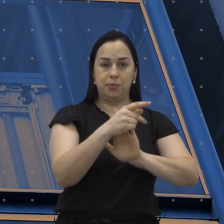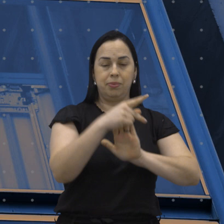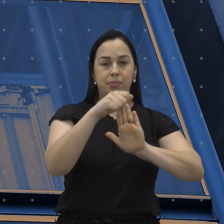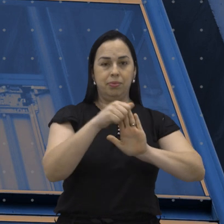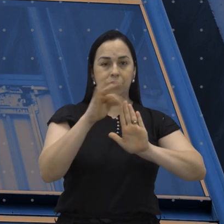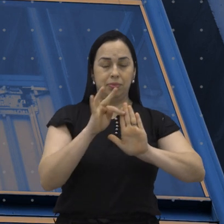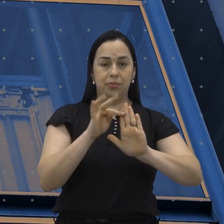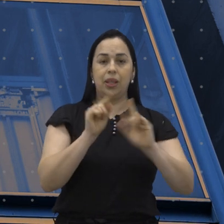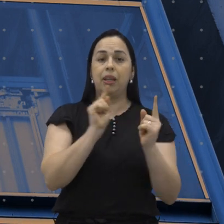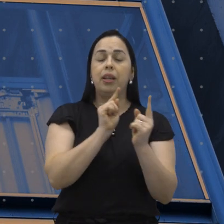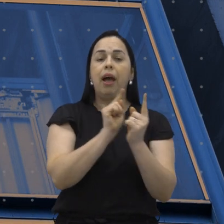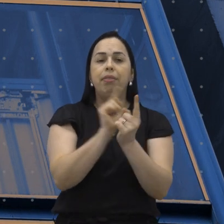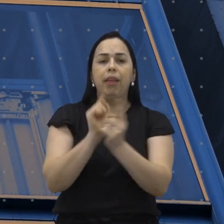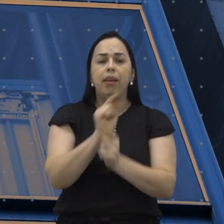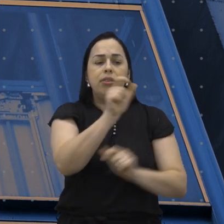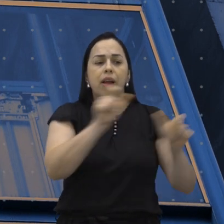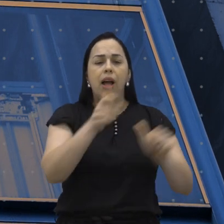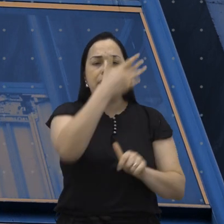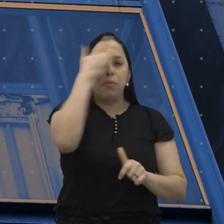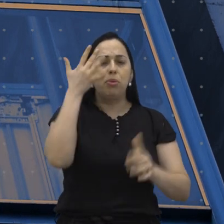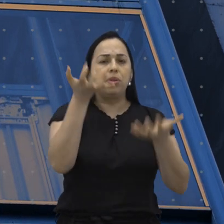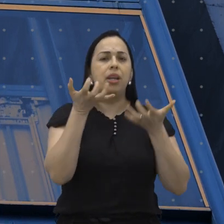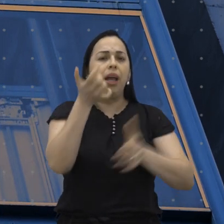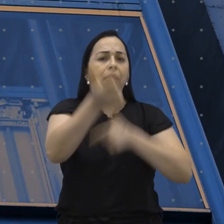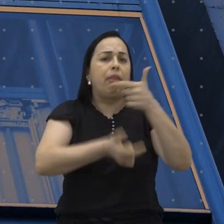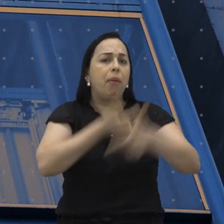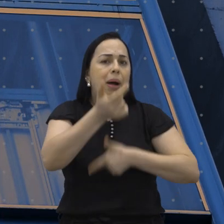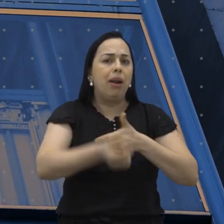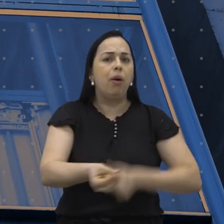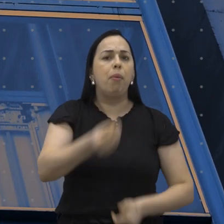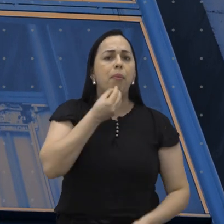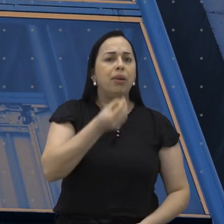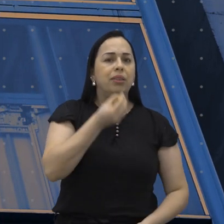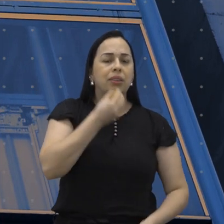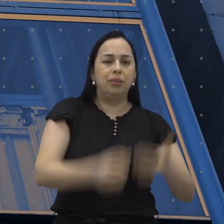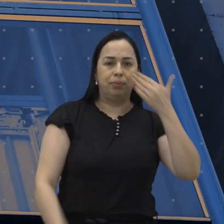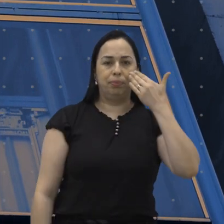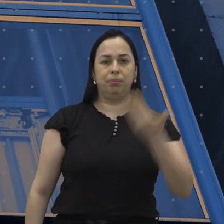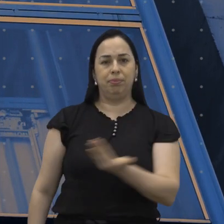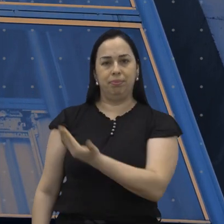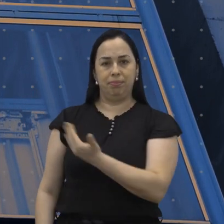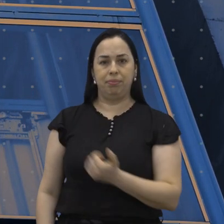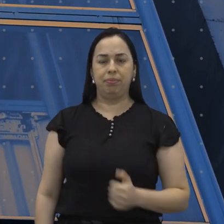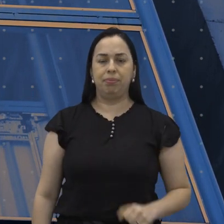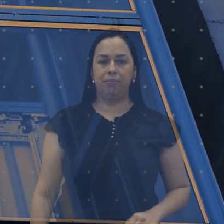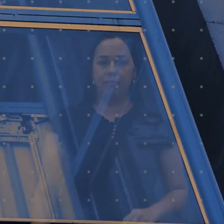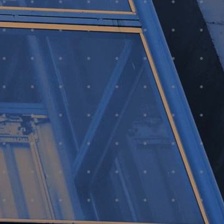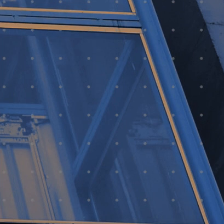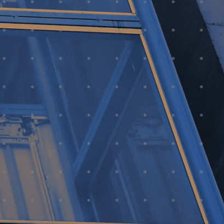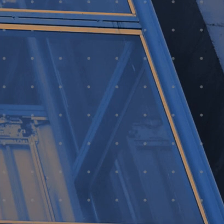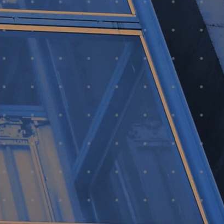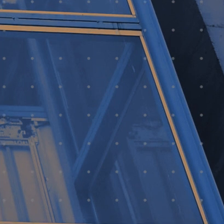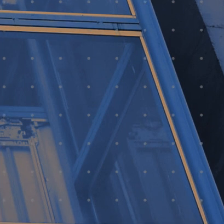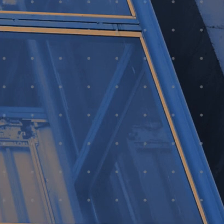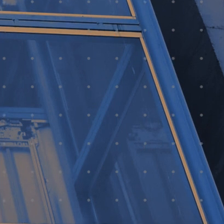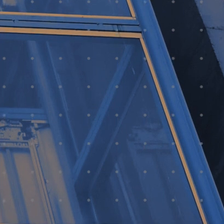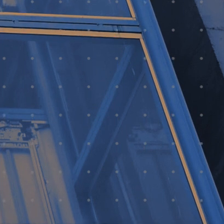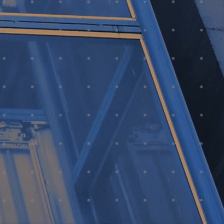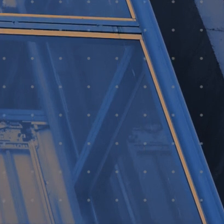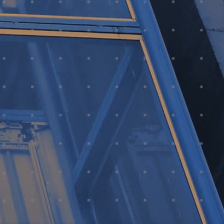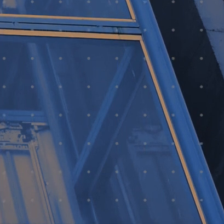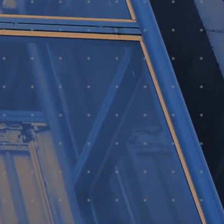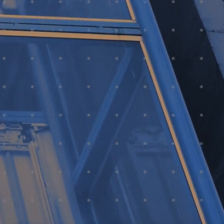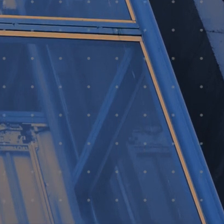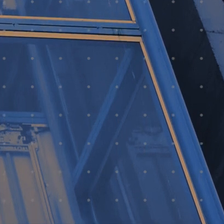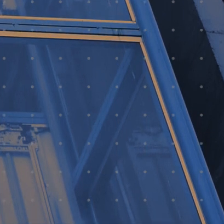O PAT, Posto de Atendimento ao Trabalhador de São José dos Campos, tem oportunidades de emprego para ajudante